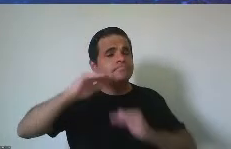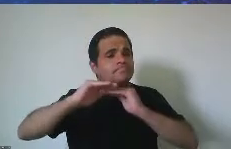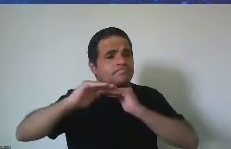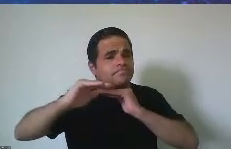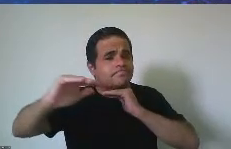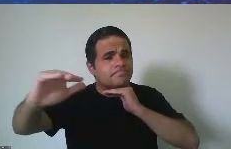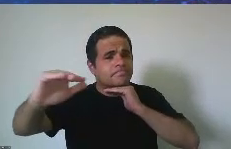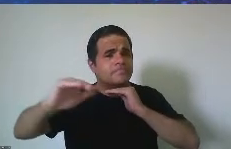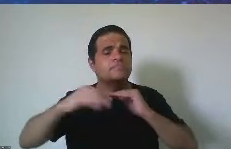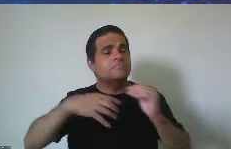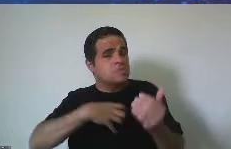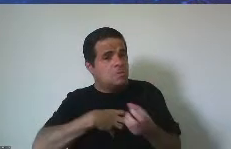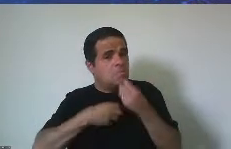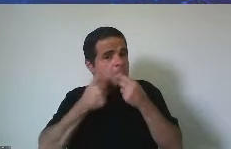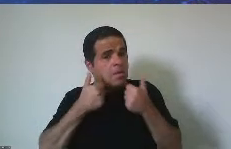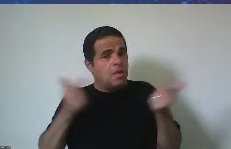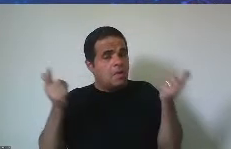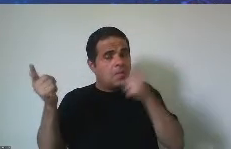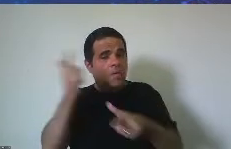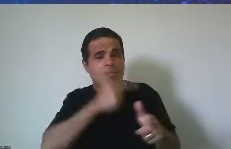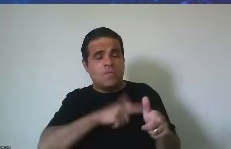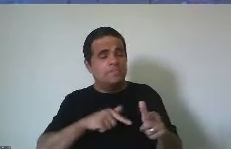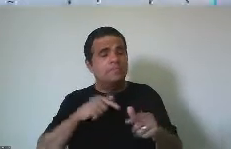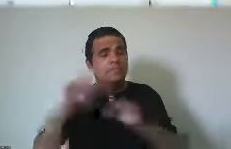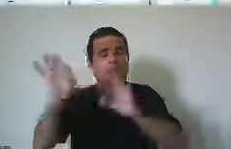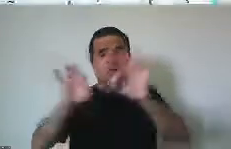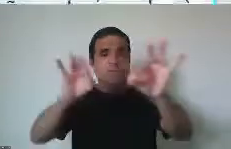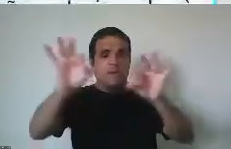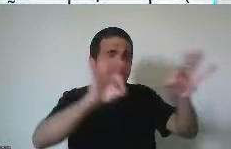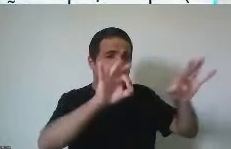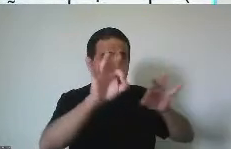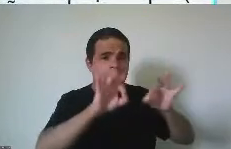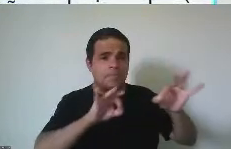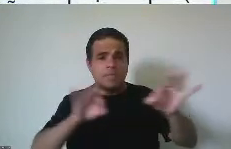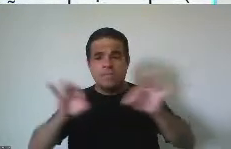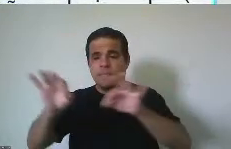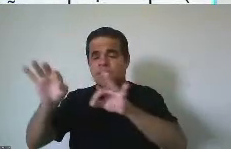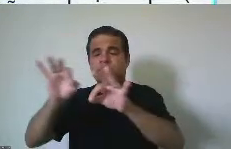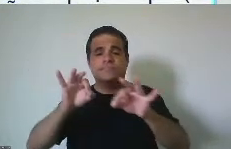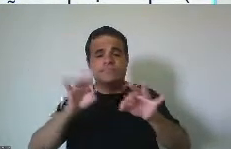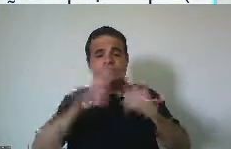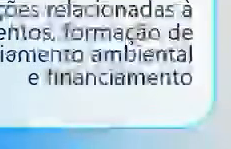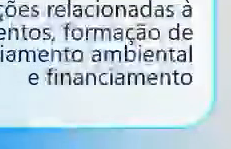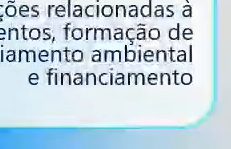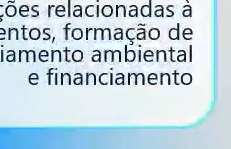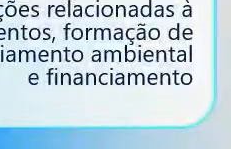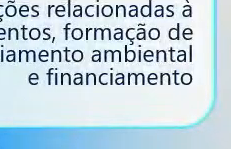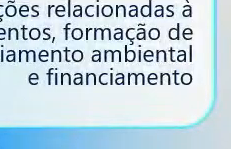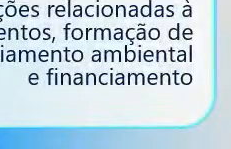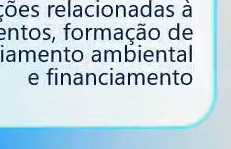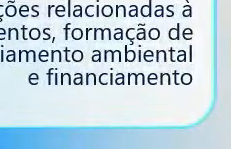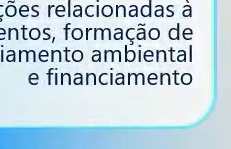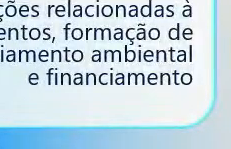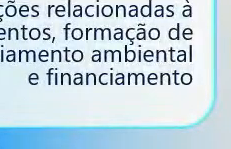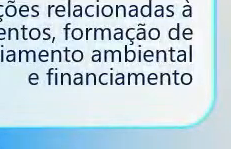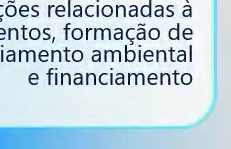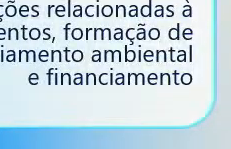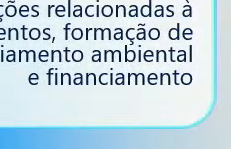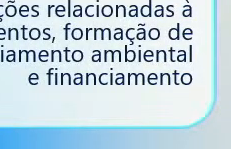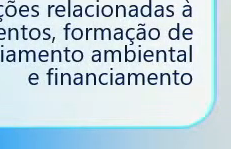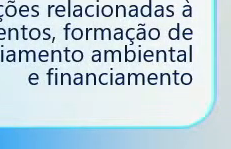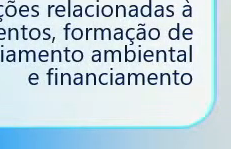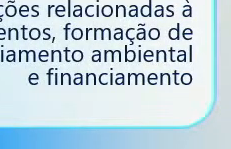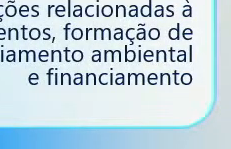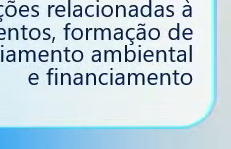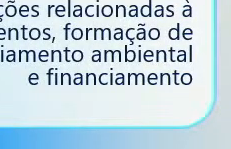forma proativa nesse planejamento setorial então nós temos aqui por exemplo Trouxe dois